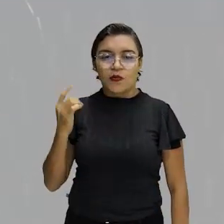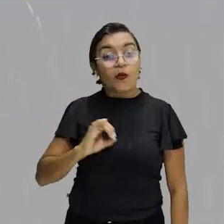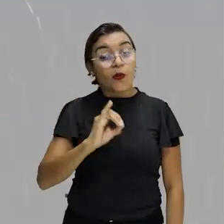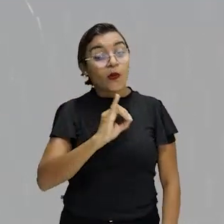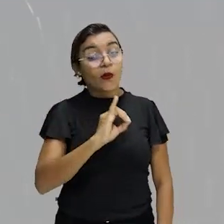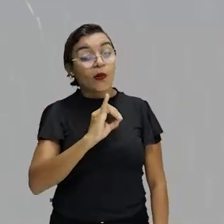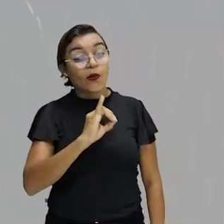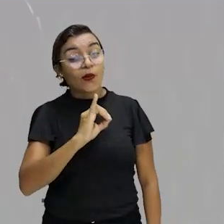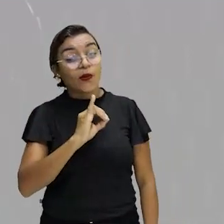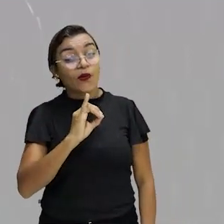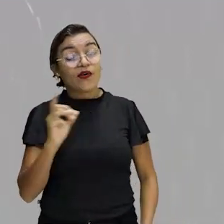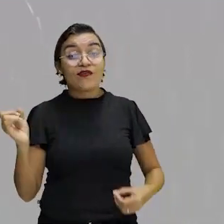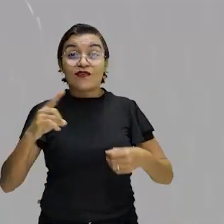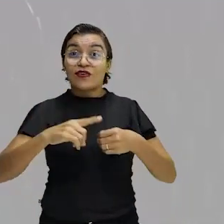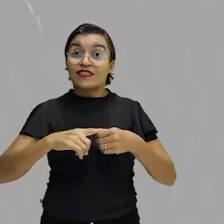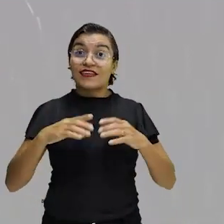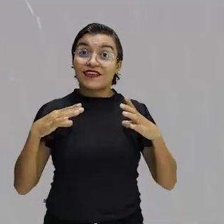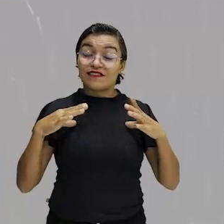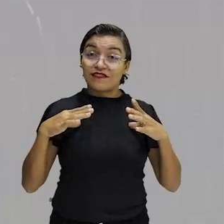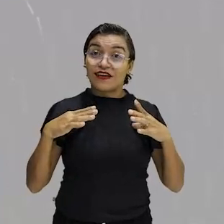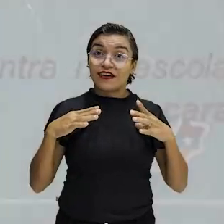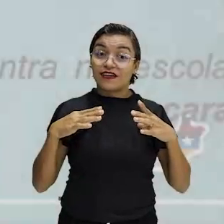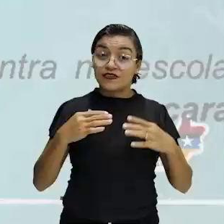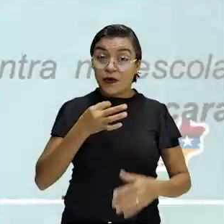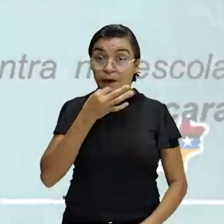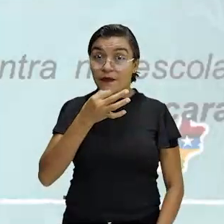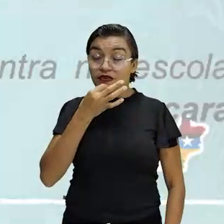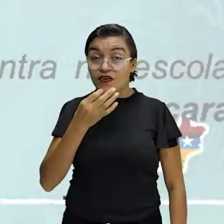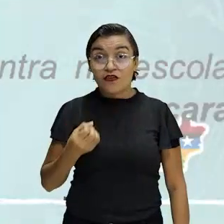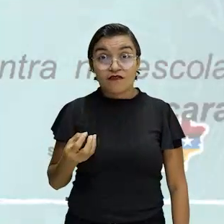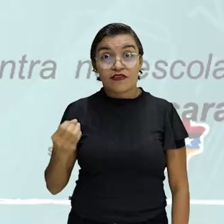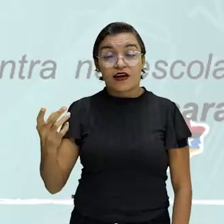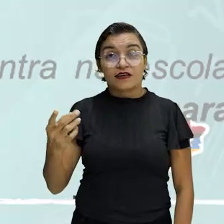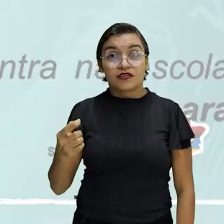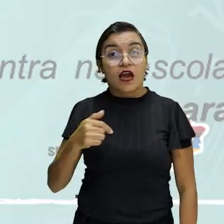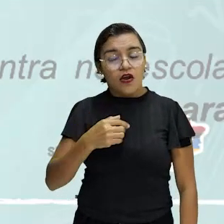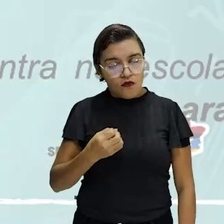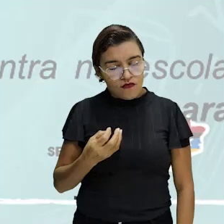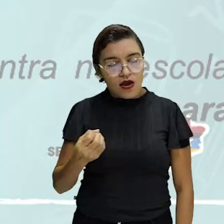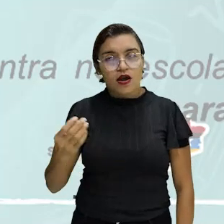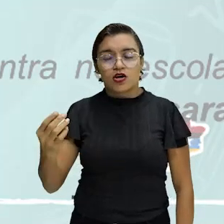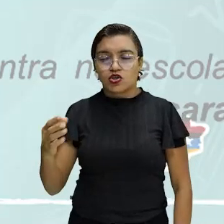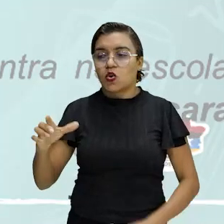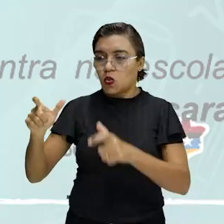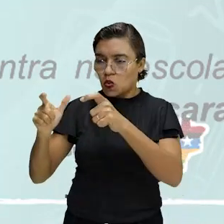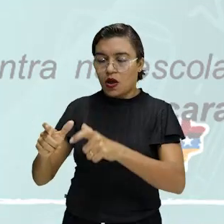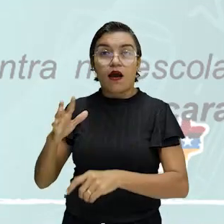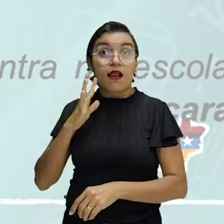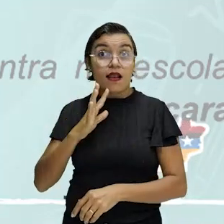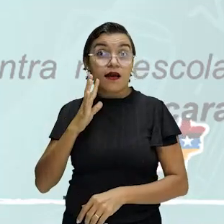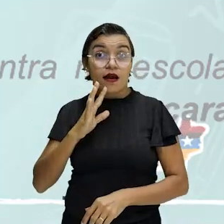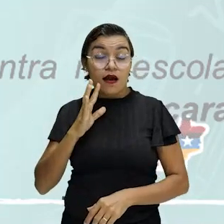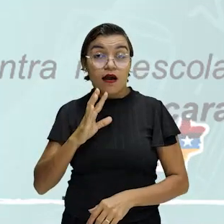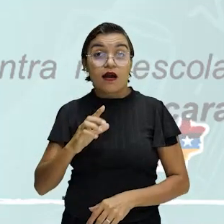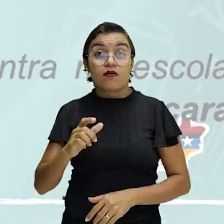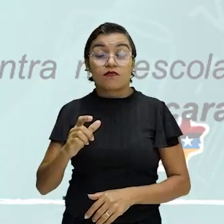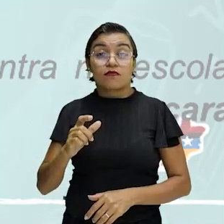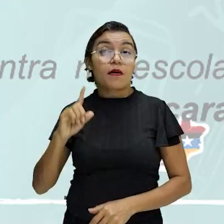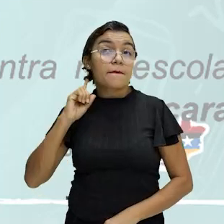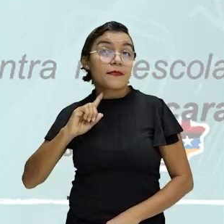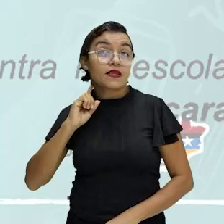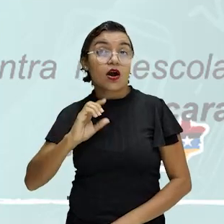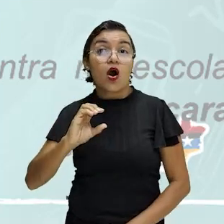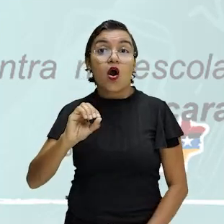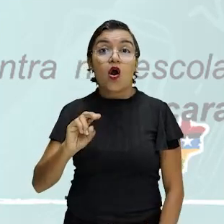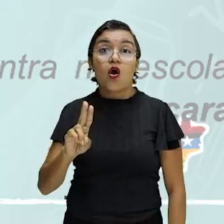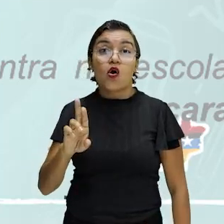ótima sugestão de viagem para você. Eu viajei para um lugar muito legal, chamado Ouro Preto, em Minas Gerais.